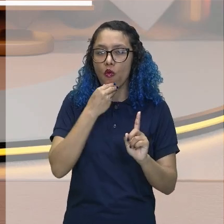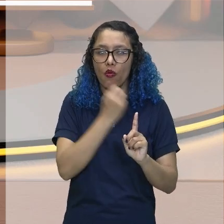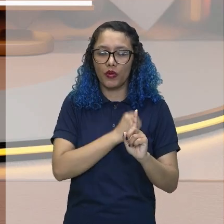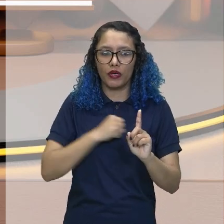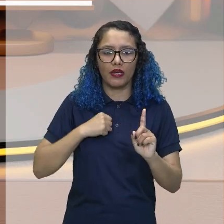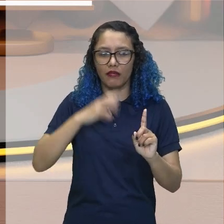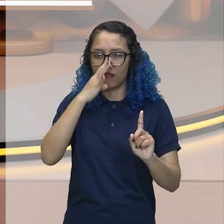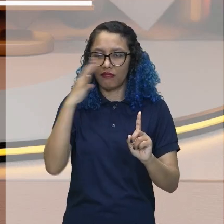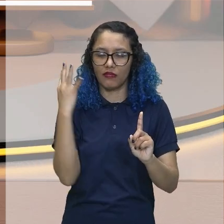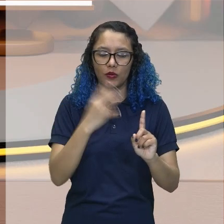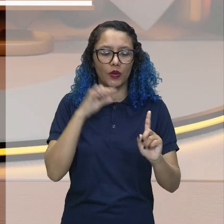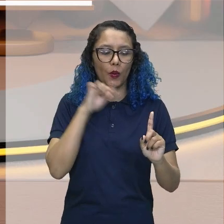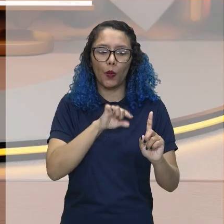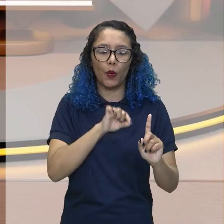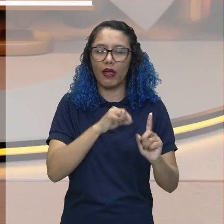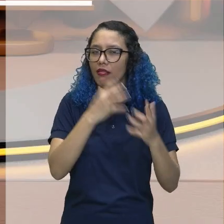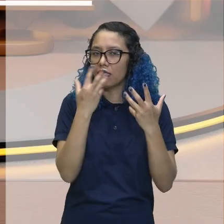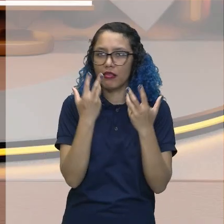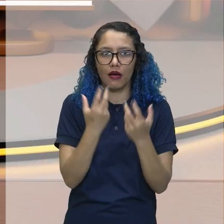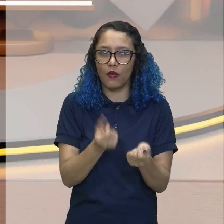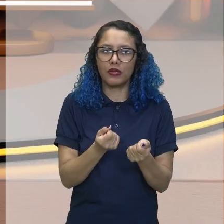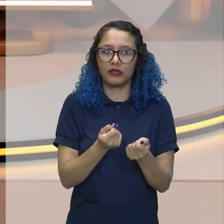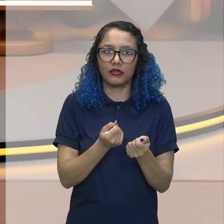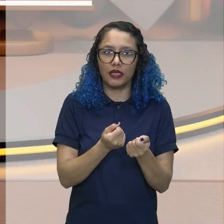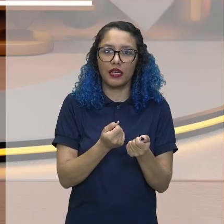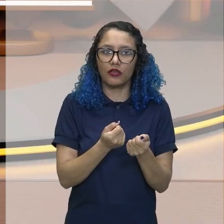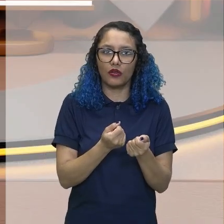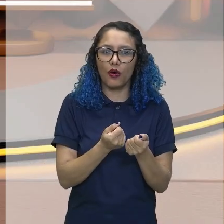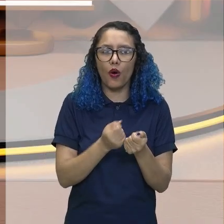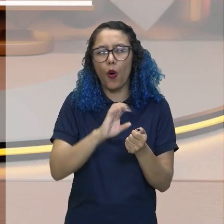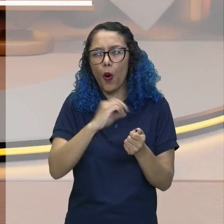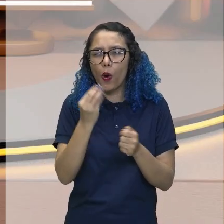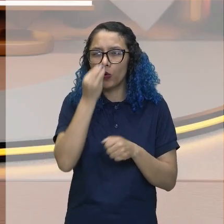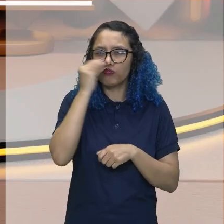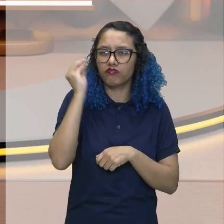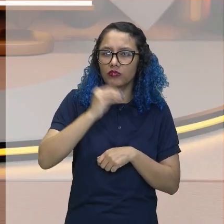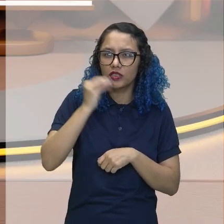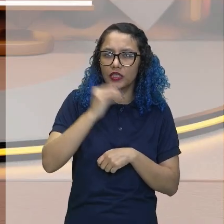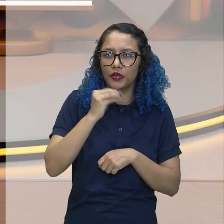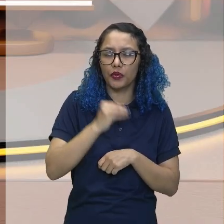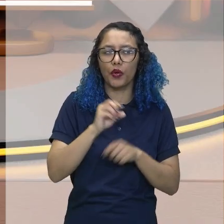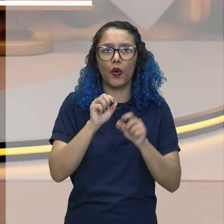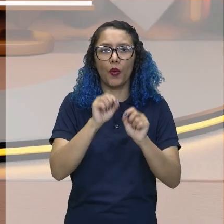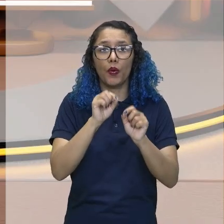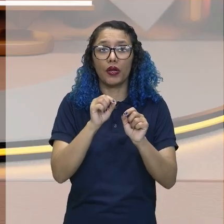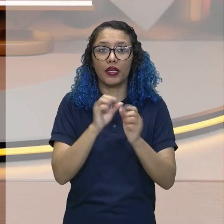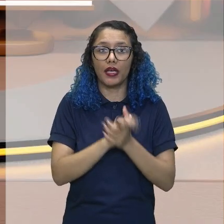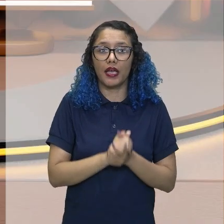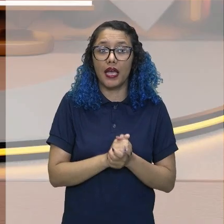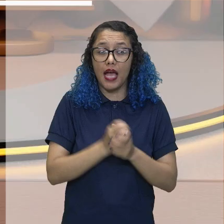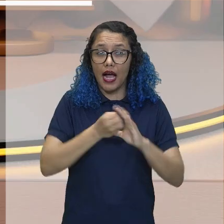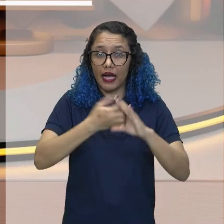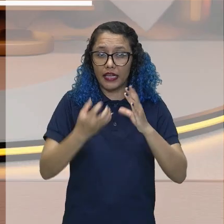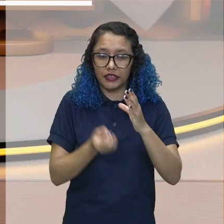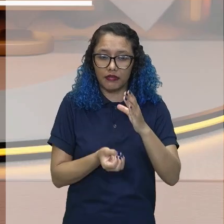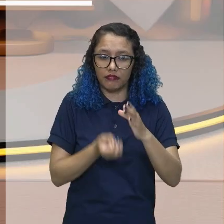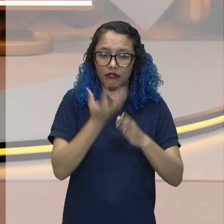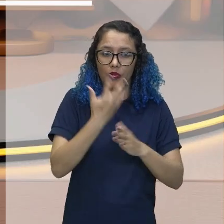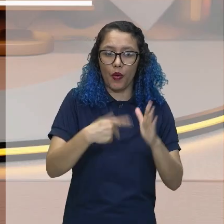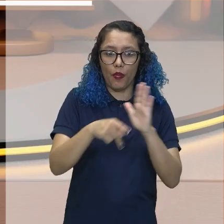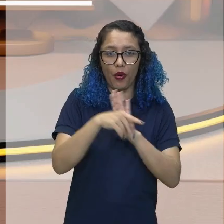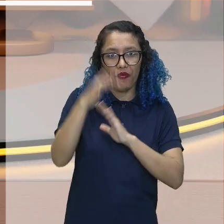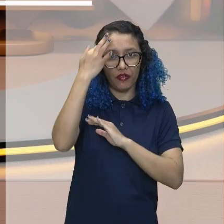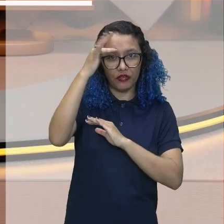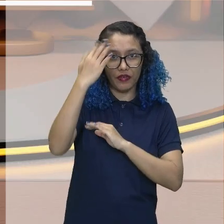quê? Negado a instituição criadora da filosofia anterior, ou